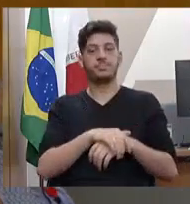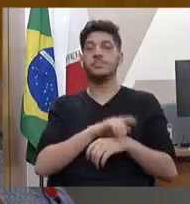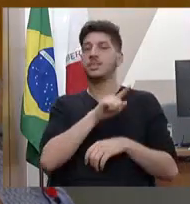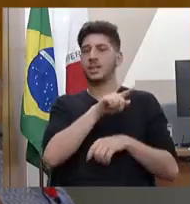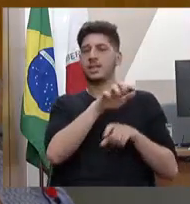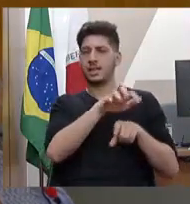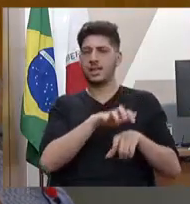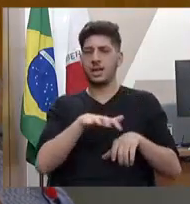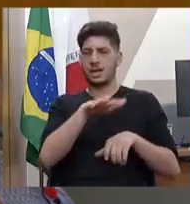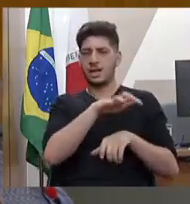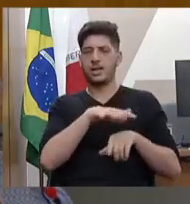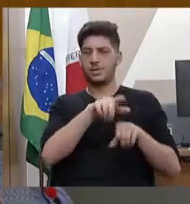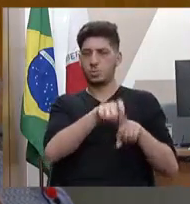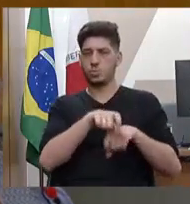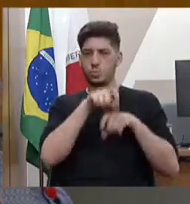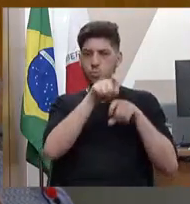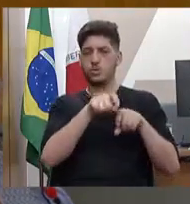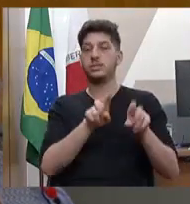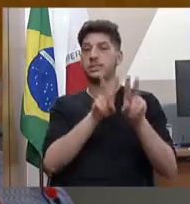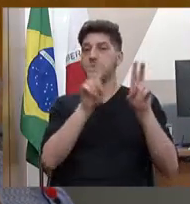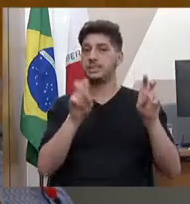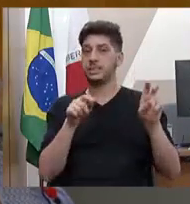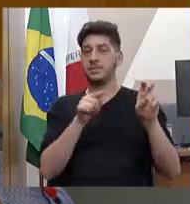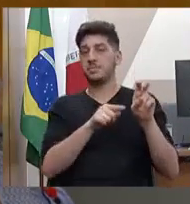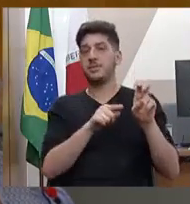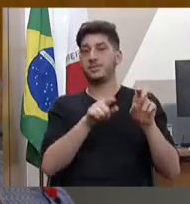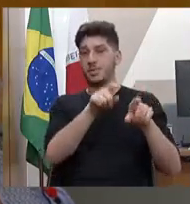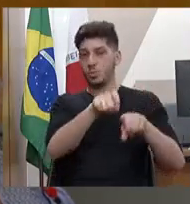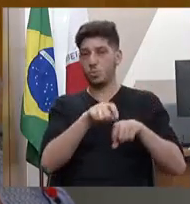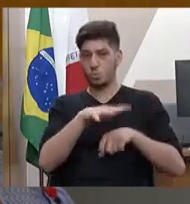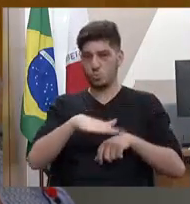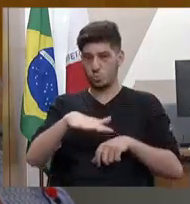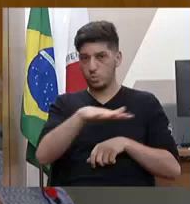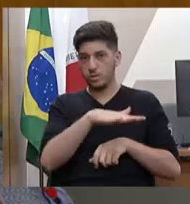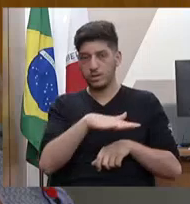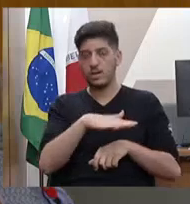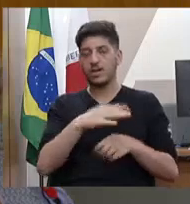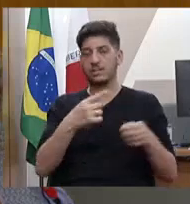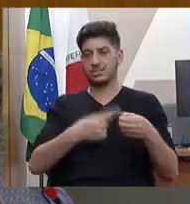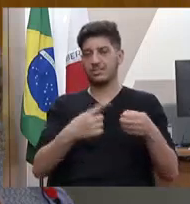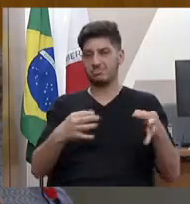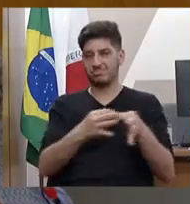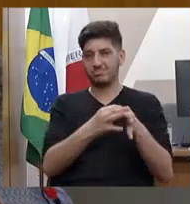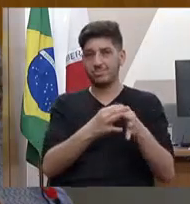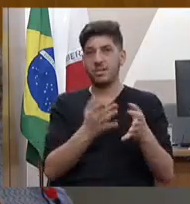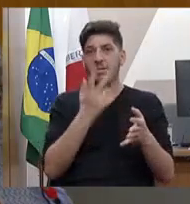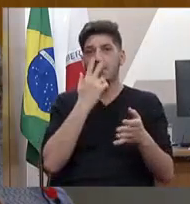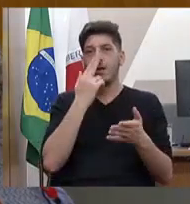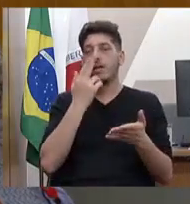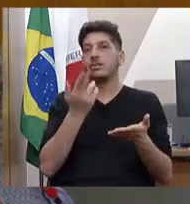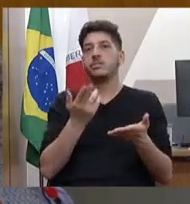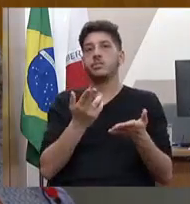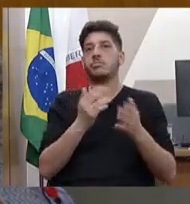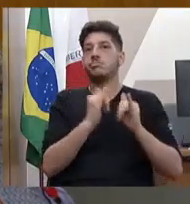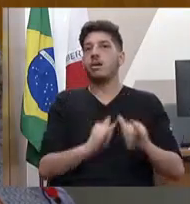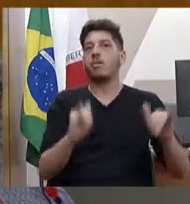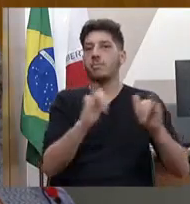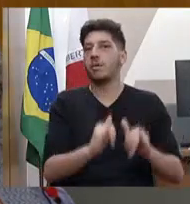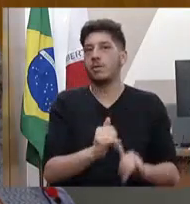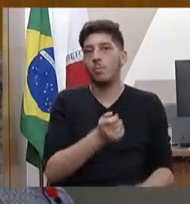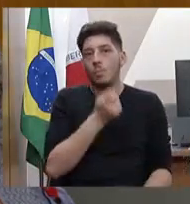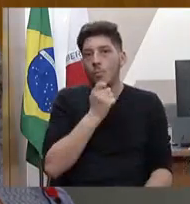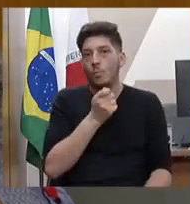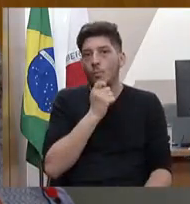rural esse assunto na área rural é praticamente ainda não chegou muitos